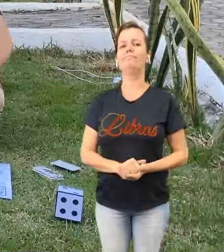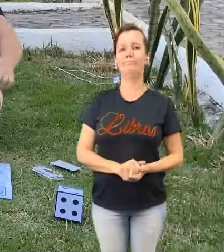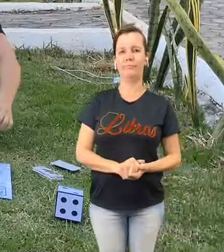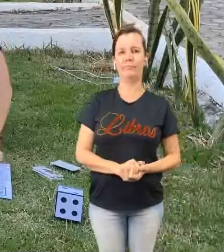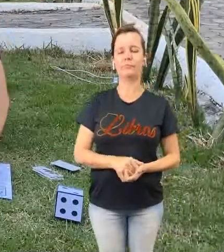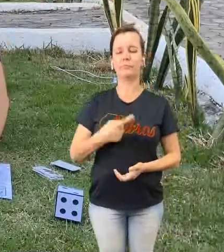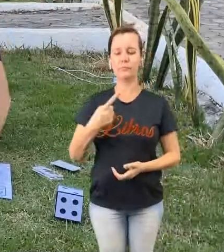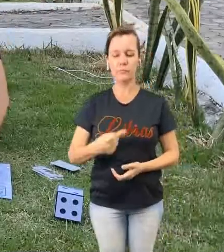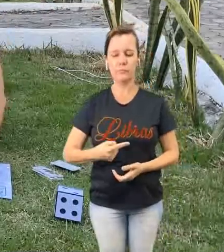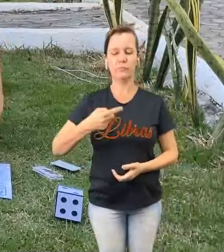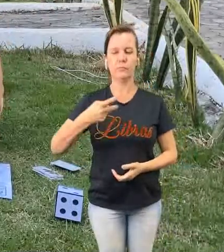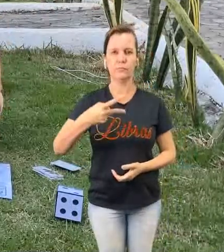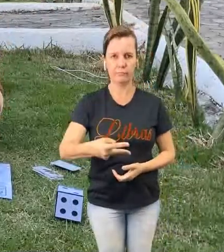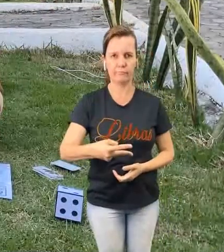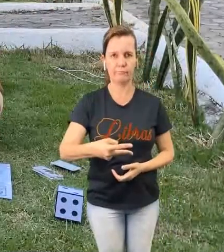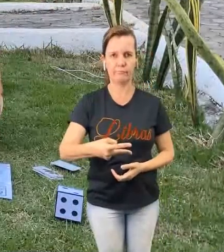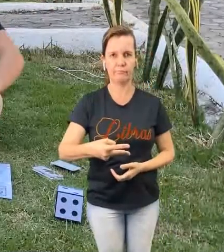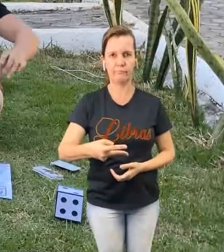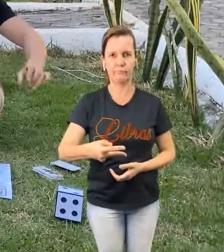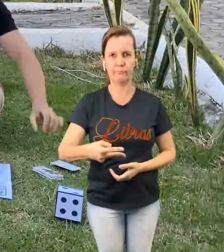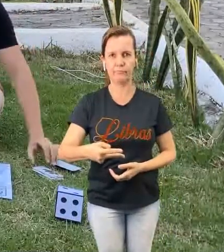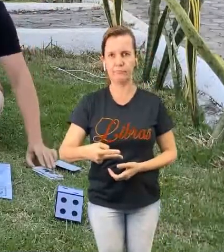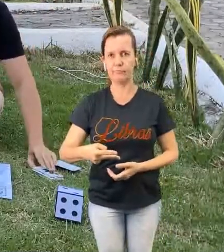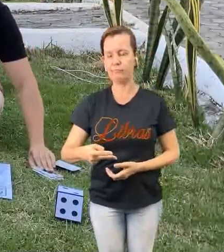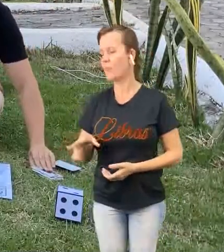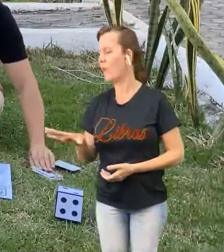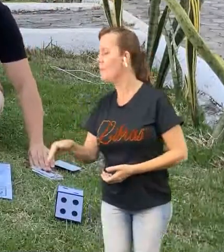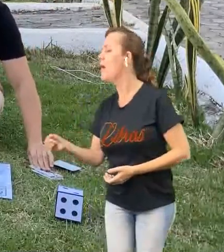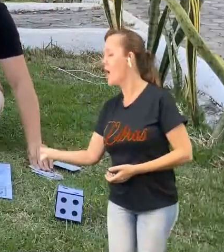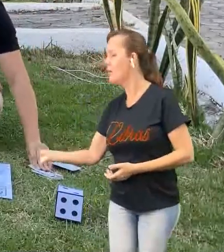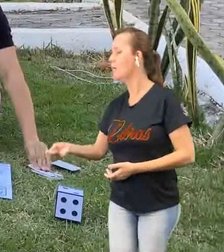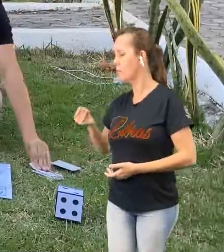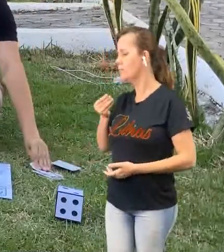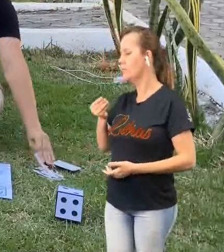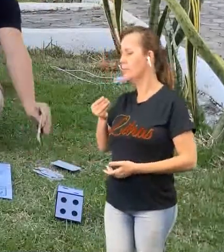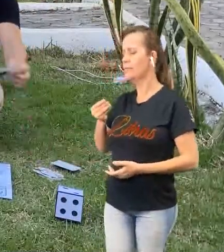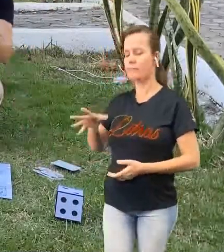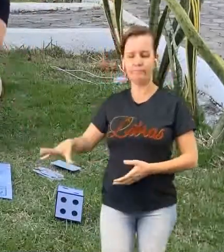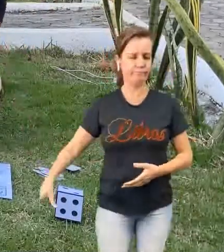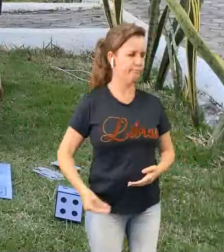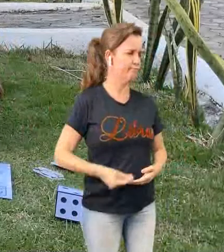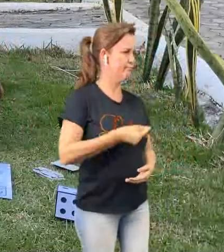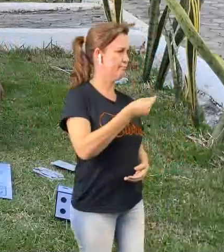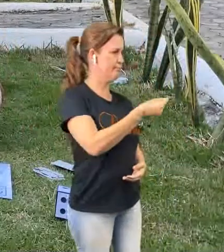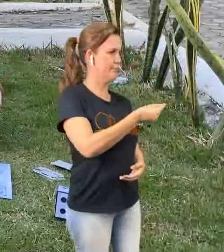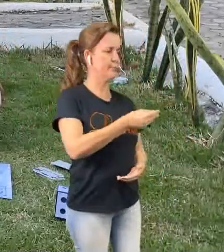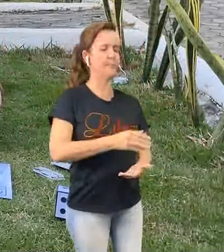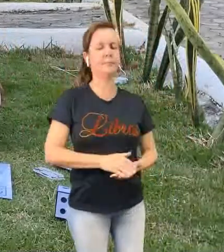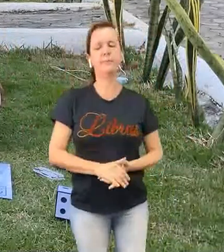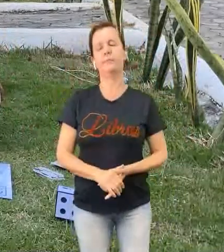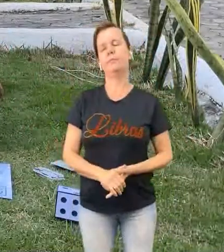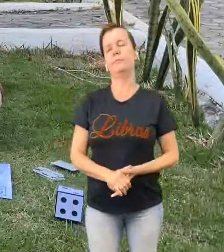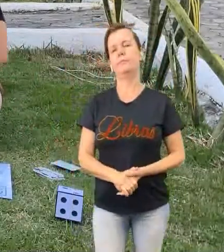Dois. Um, dois. Se tira a cartinha aí pra vovó. Tá bom.